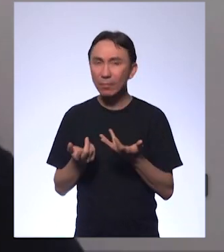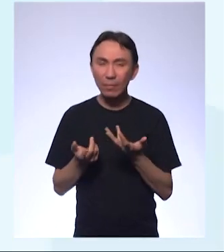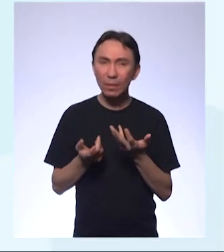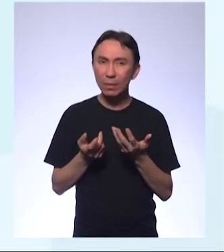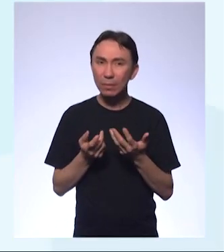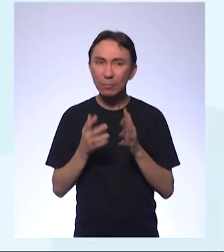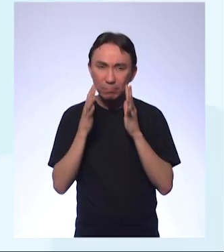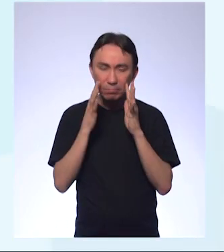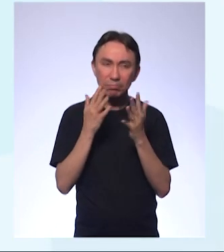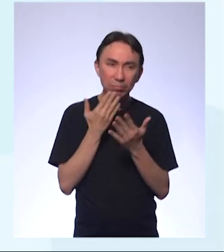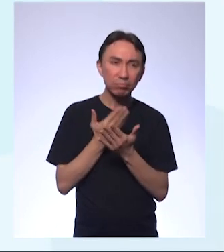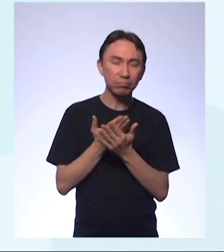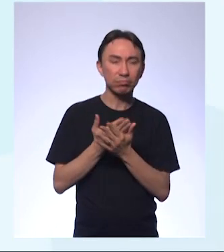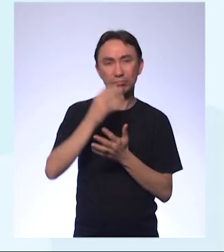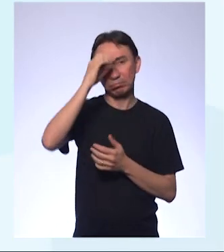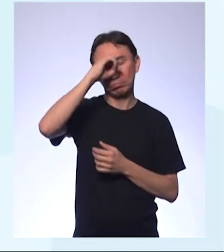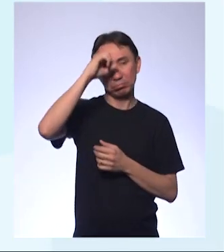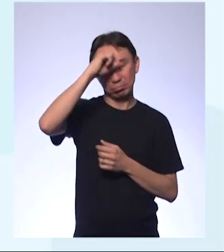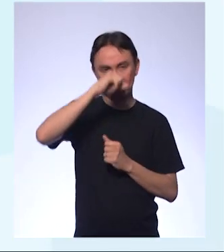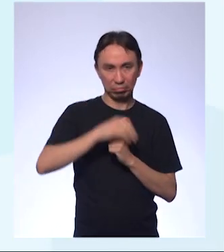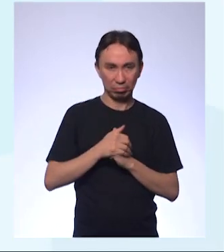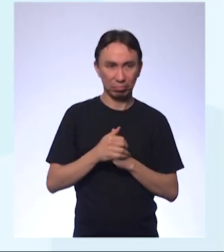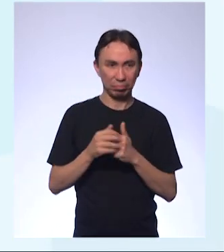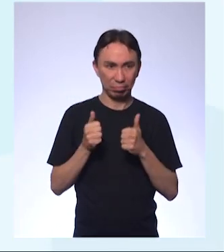relevantes e colocando.